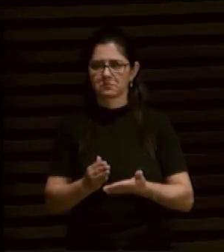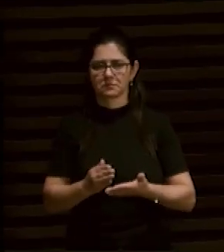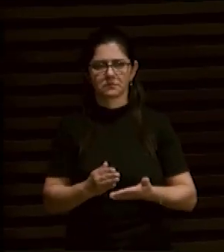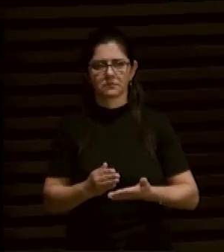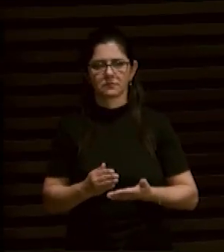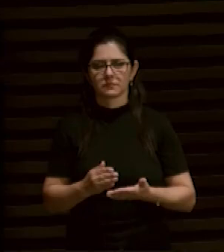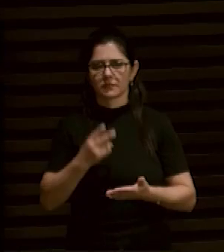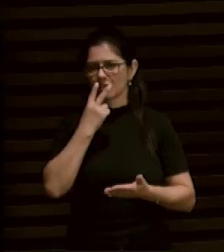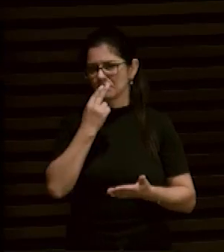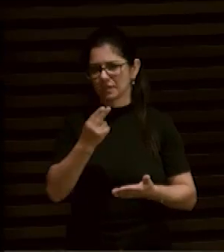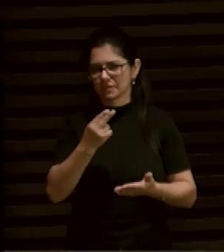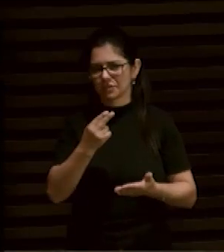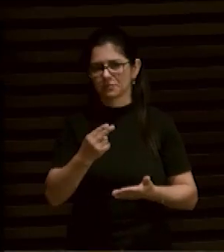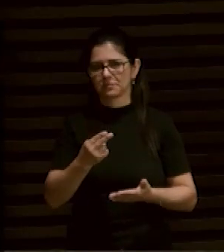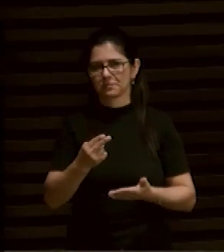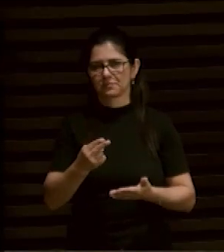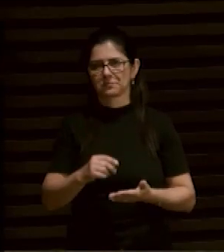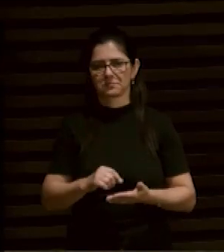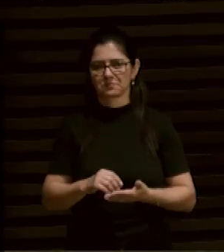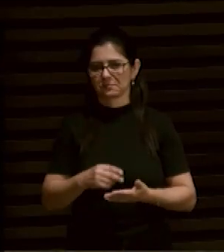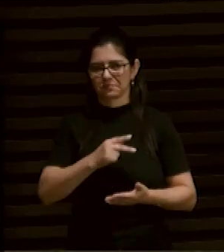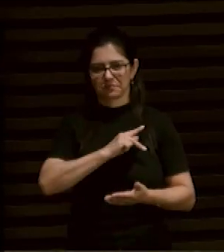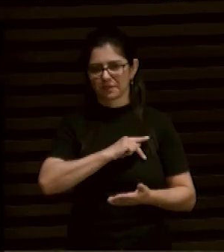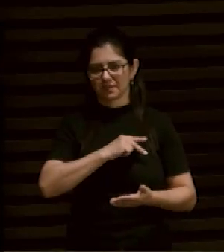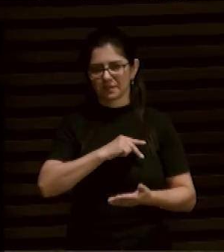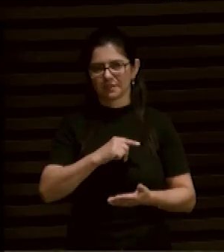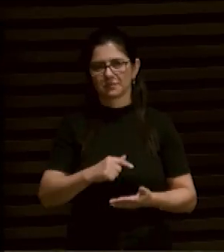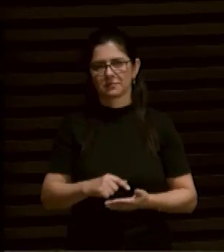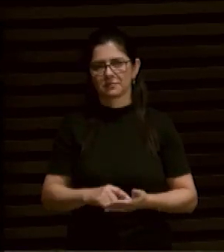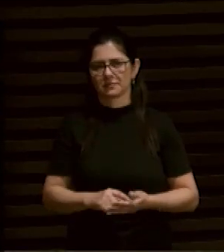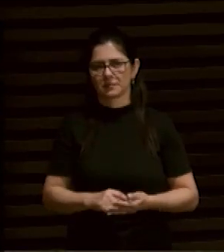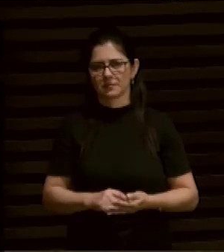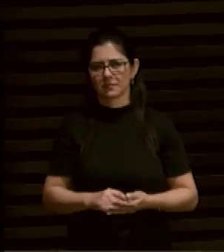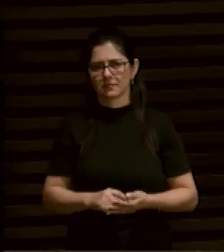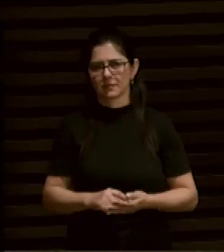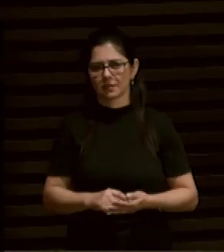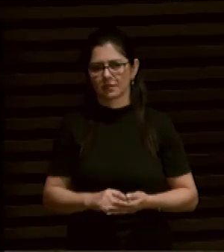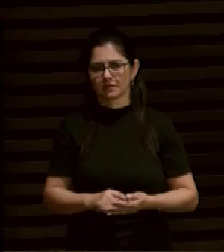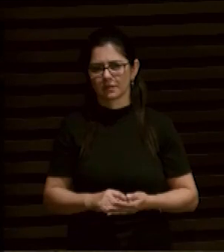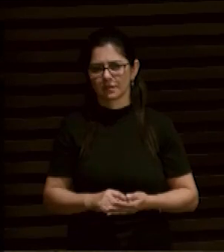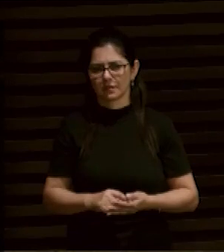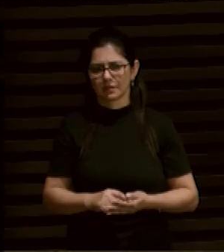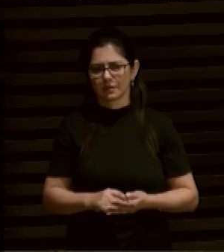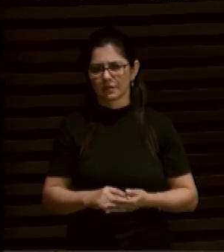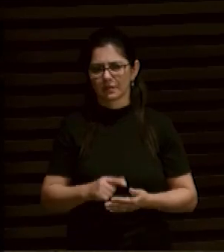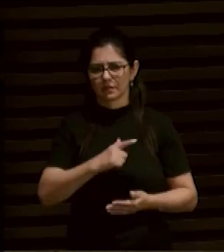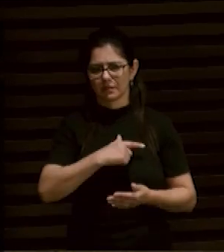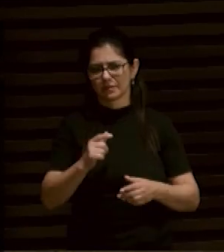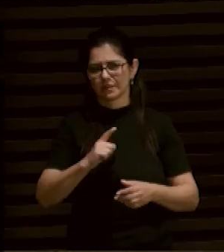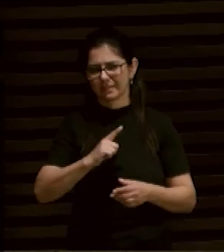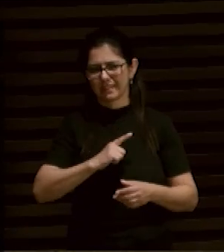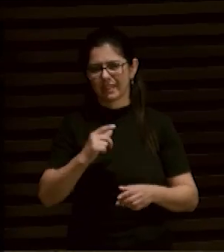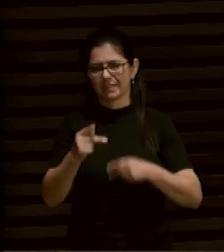feio, teólogos bons, comentaristas bons, homens de Deus que eu gosto, vão falar que, na verdade, o texto